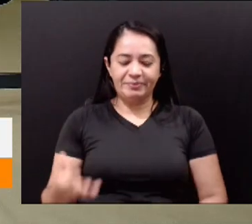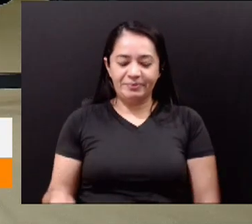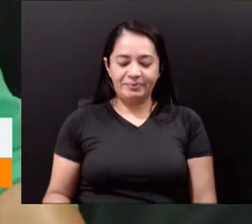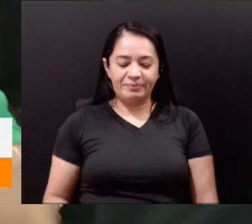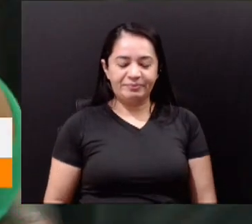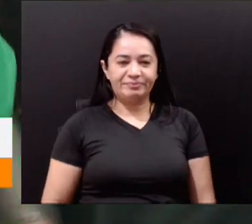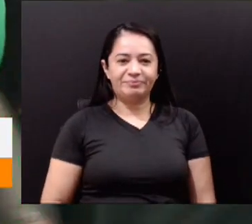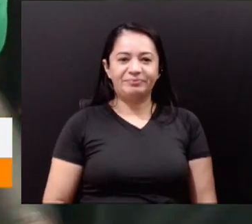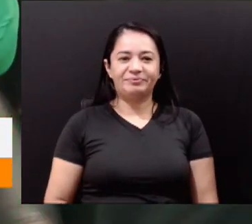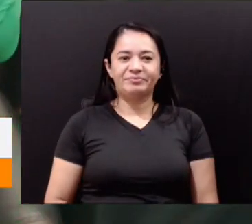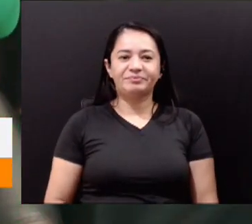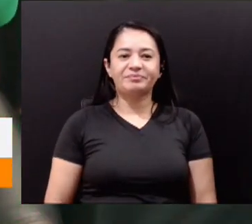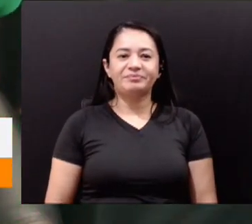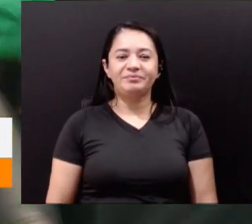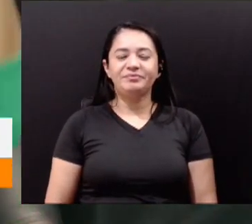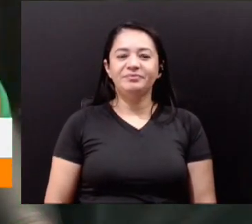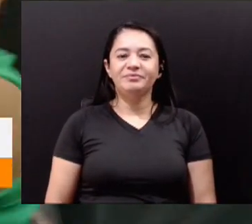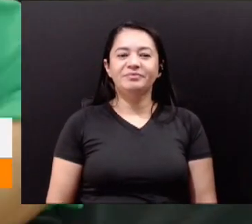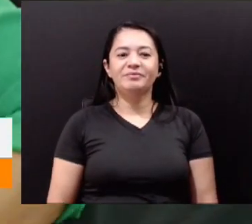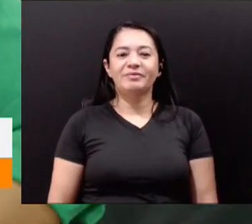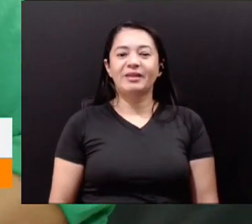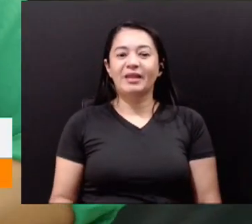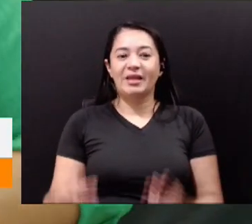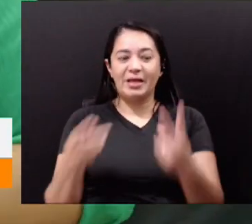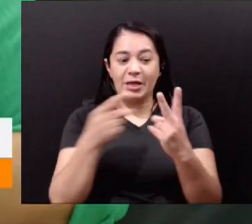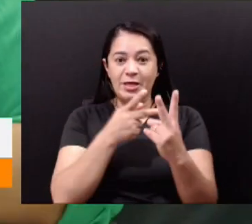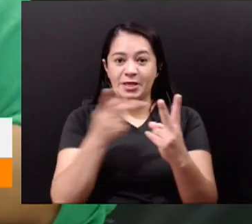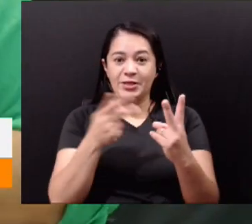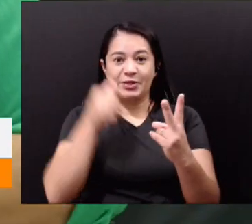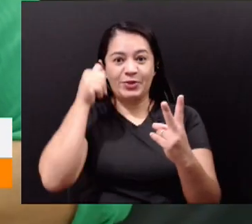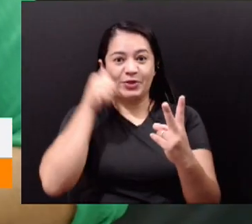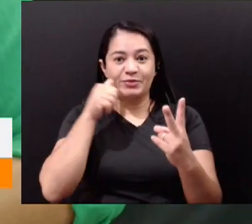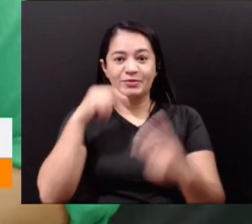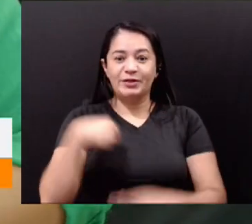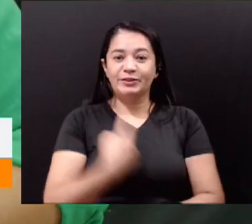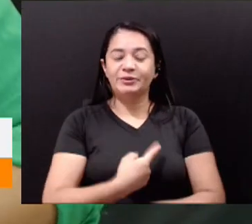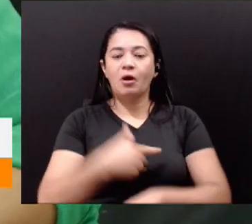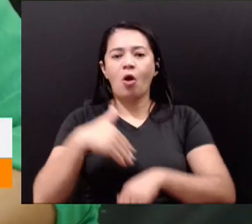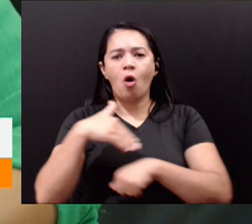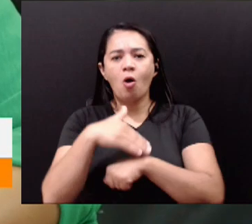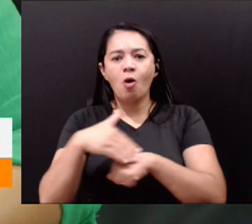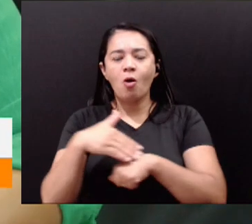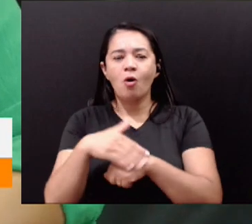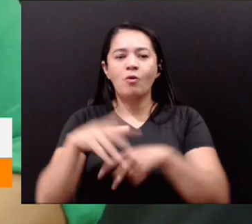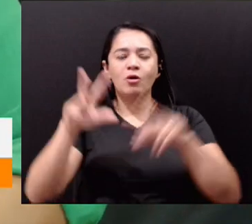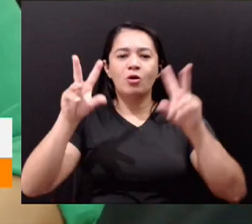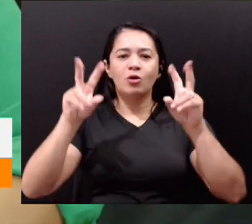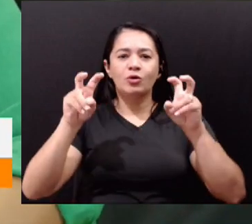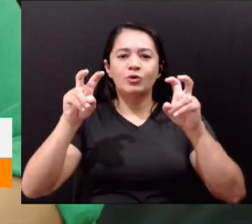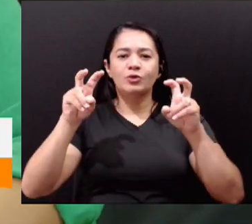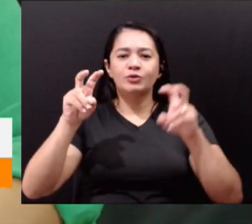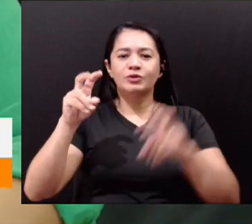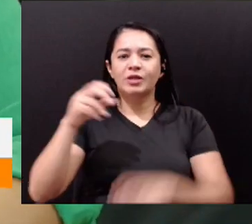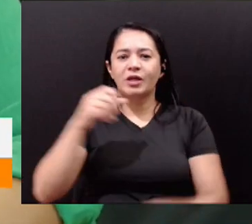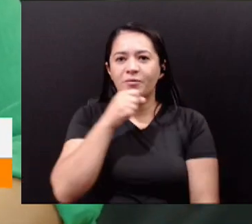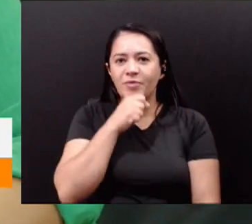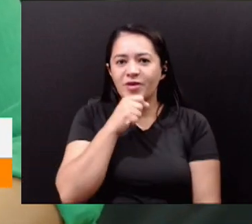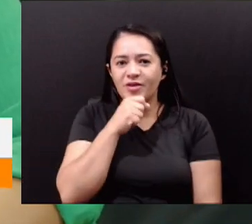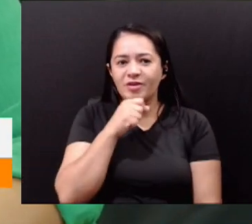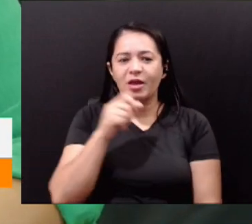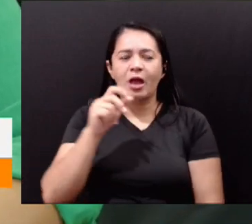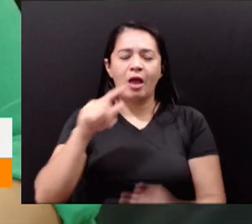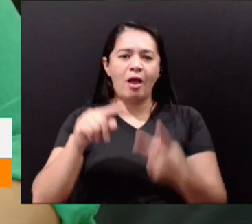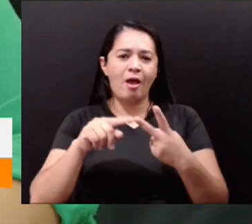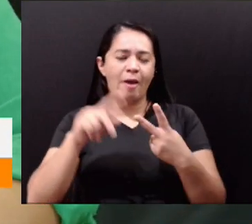Maravilha! E é com essas mulheres que nós vamos falar sobre envelhecimento, sobre aposentadoria e de